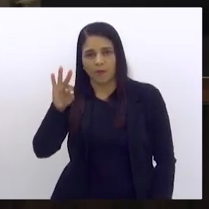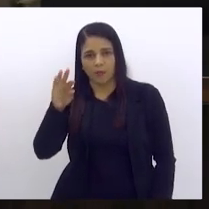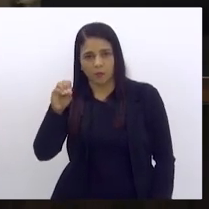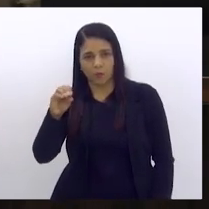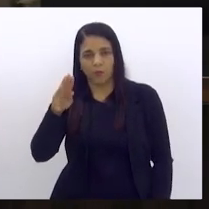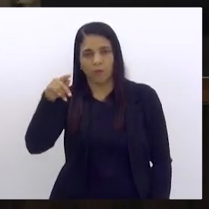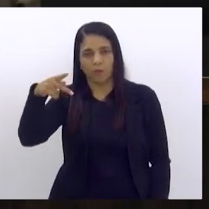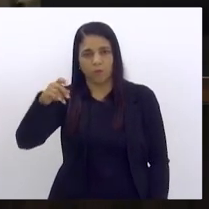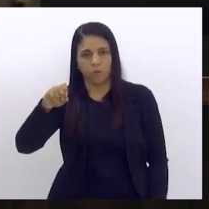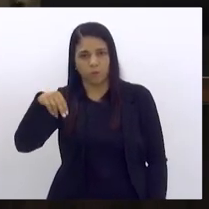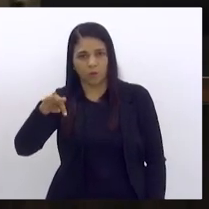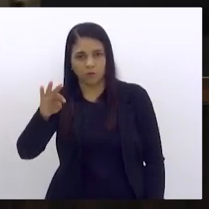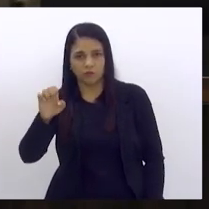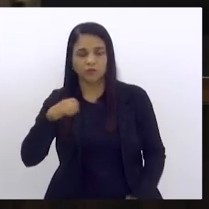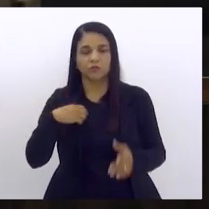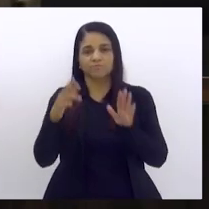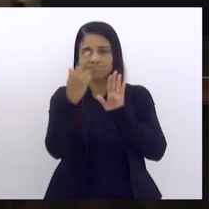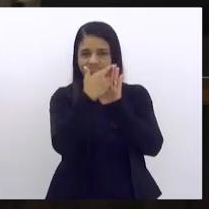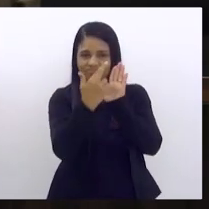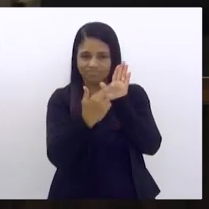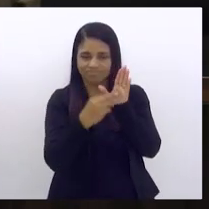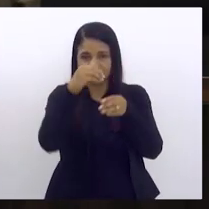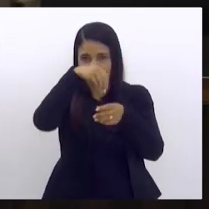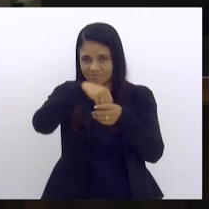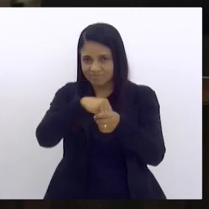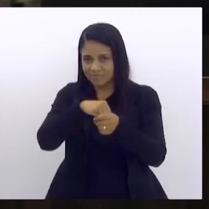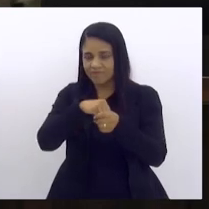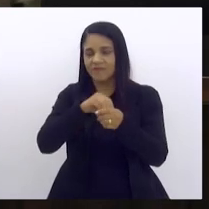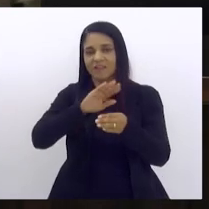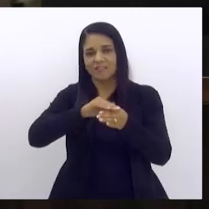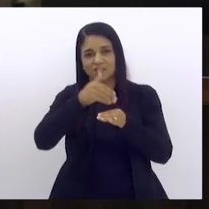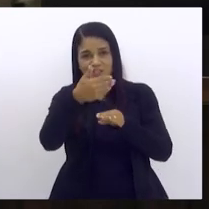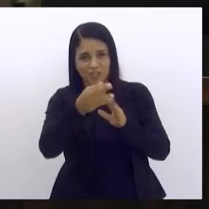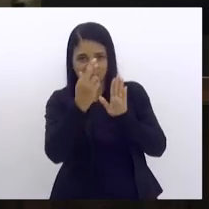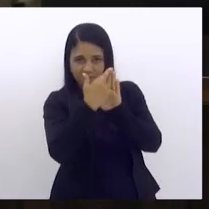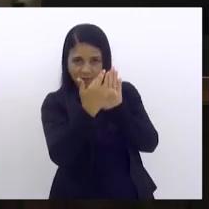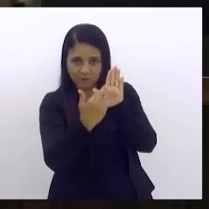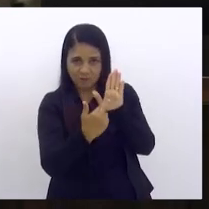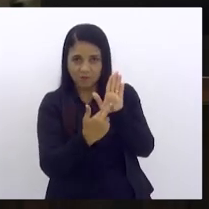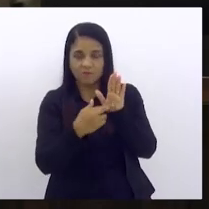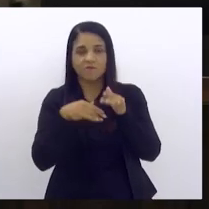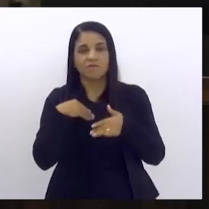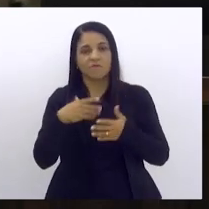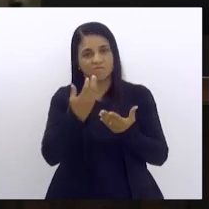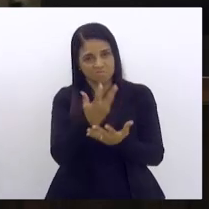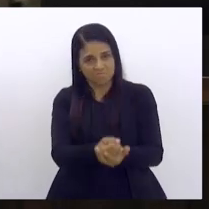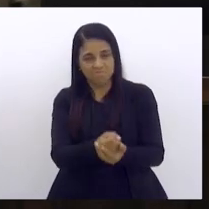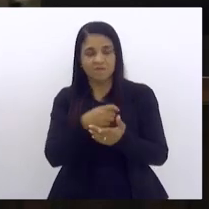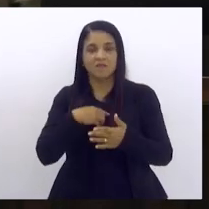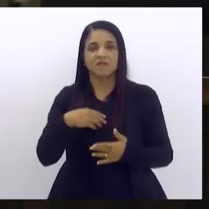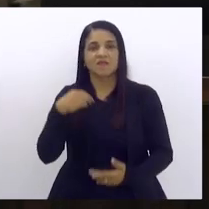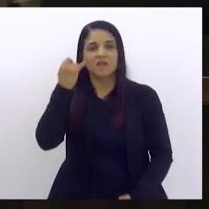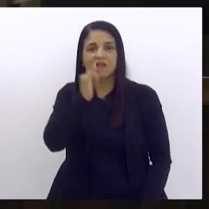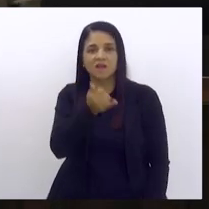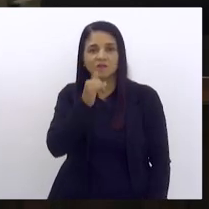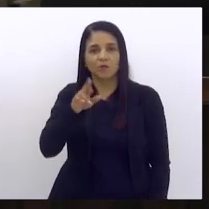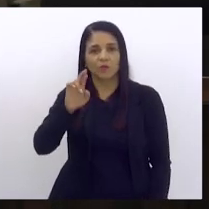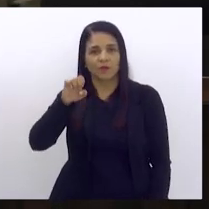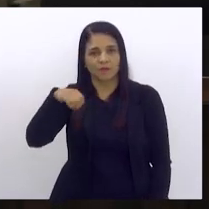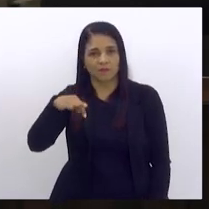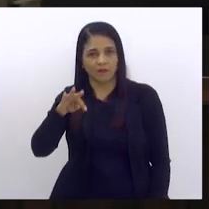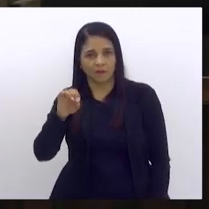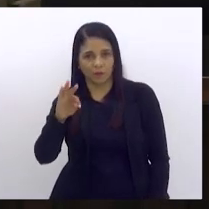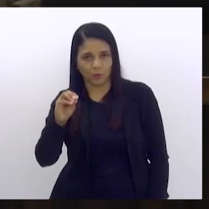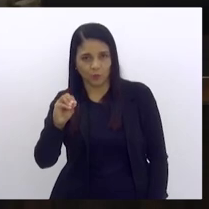Parecer da Comissão de Normas Internas e Proposições Externas, favorável. Relator, deputado Renato Miranda. Em